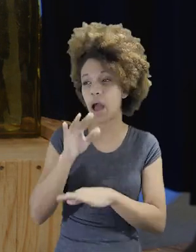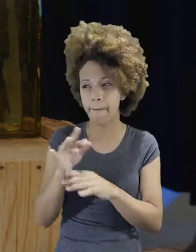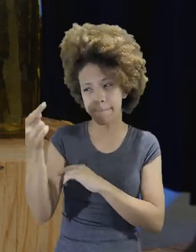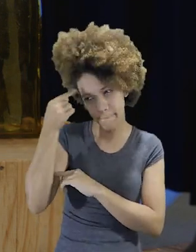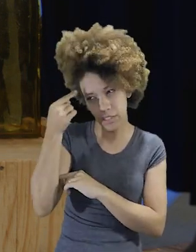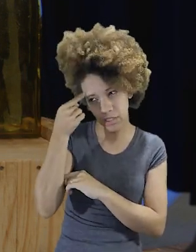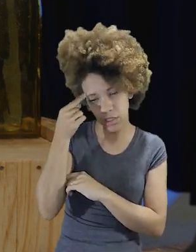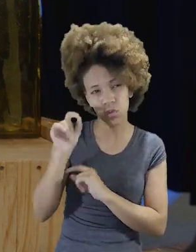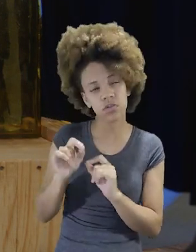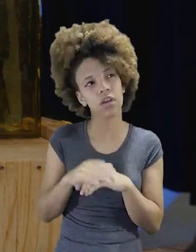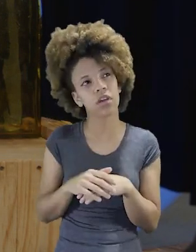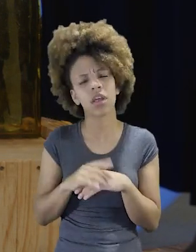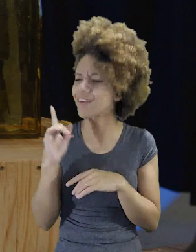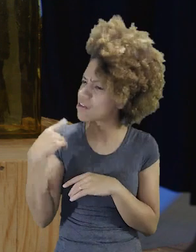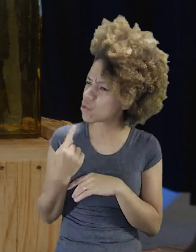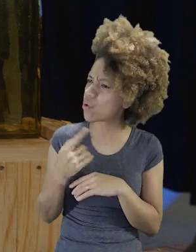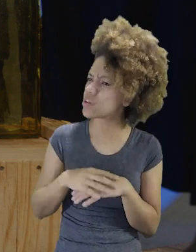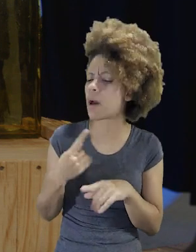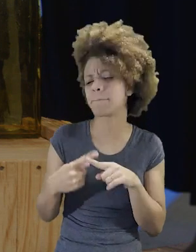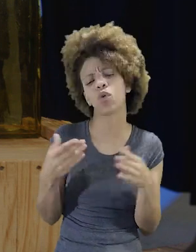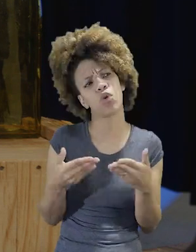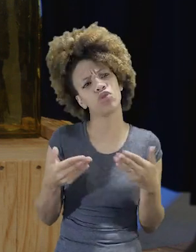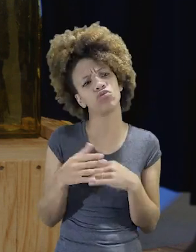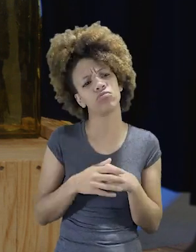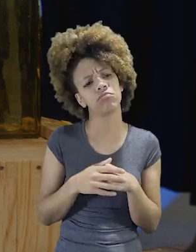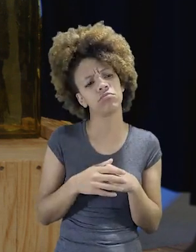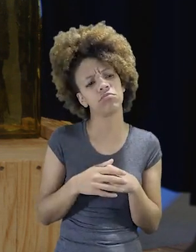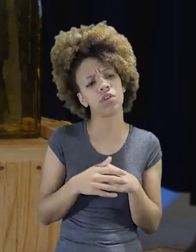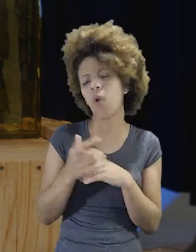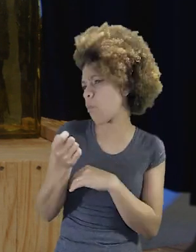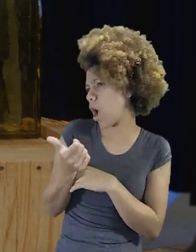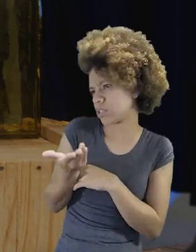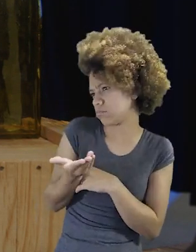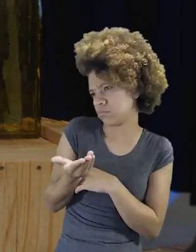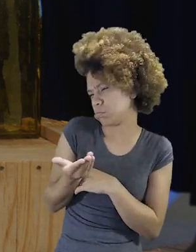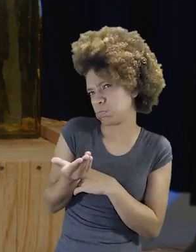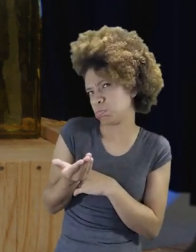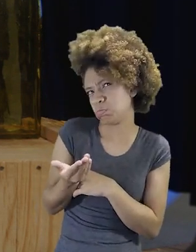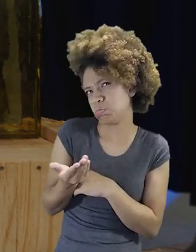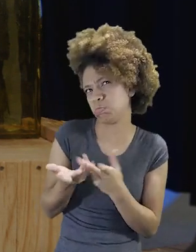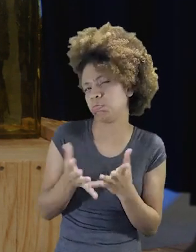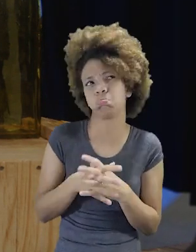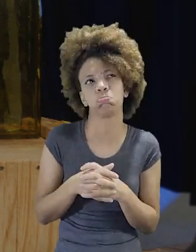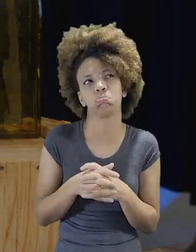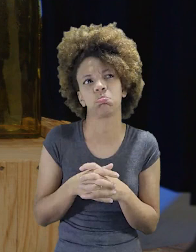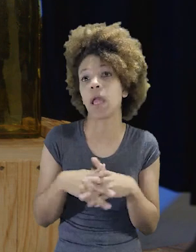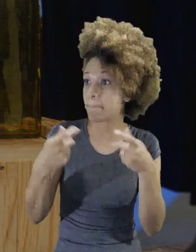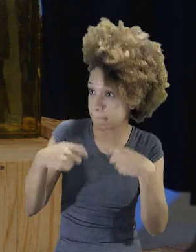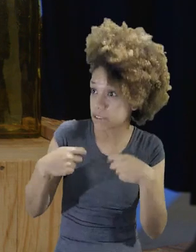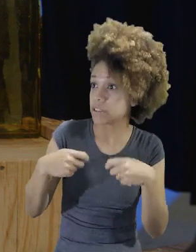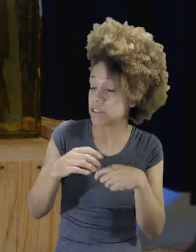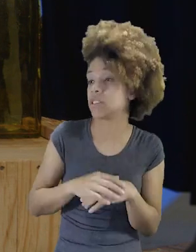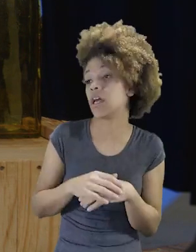hoje é quase que é ãhn necessário o cara saber além de rimar também